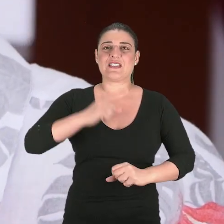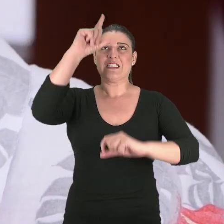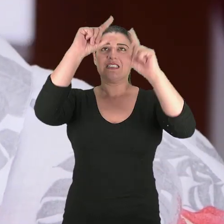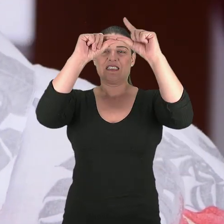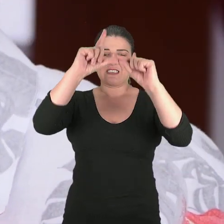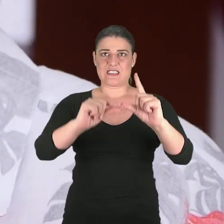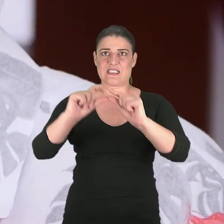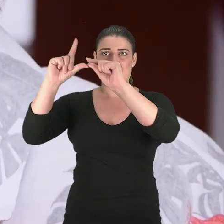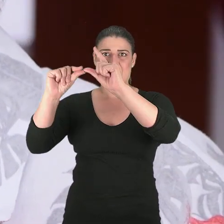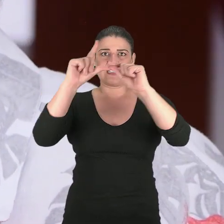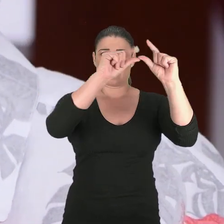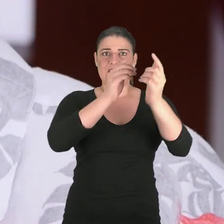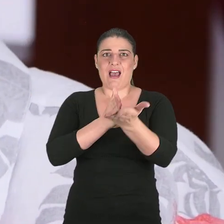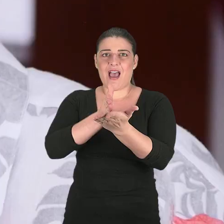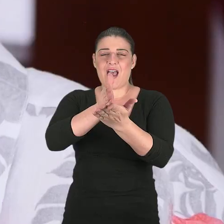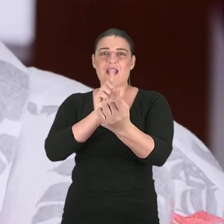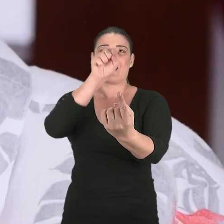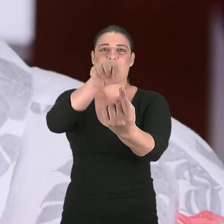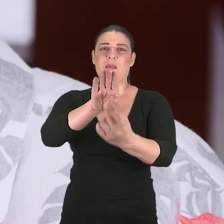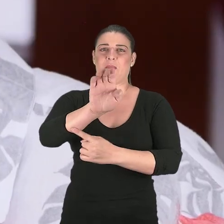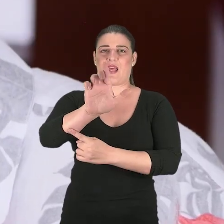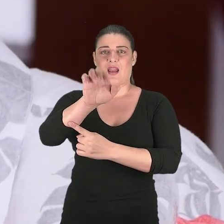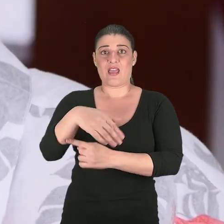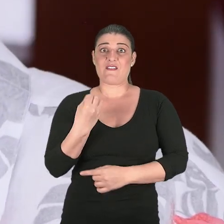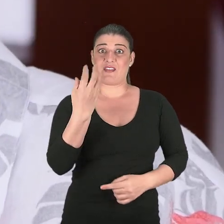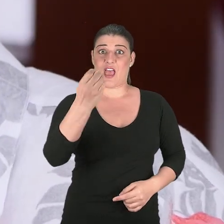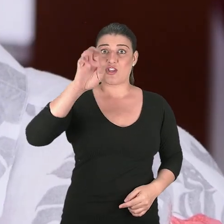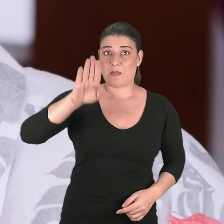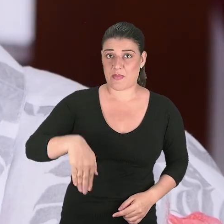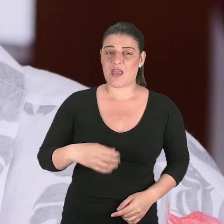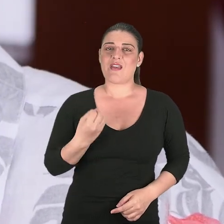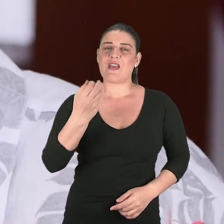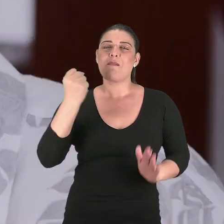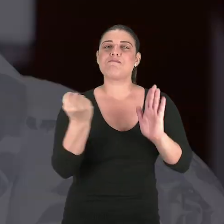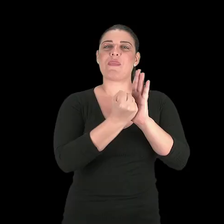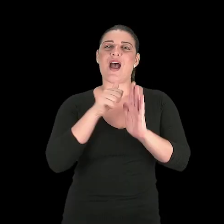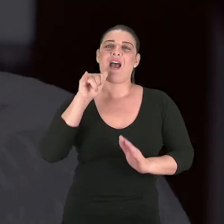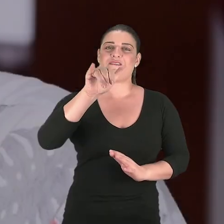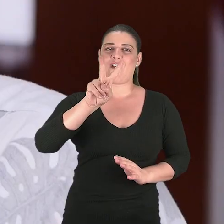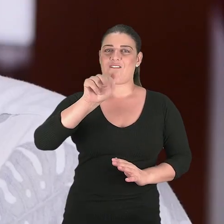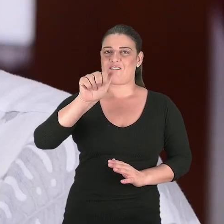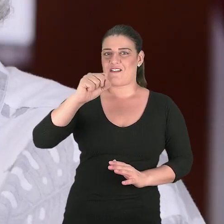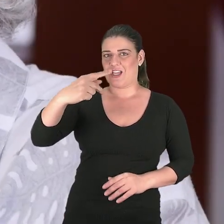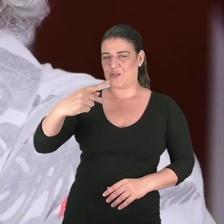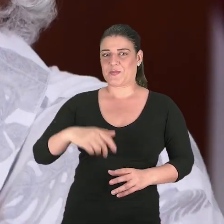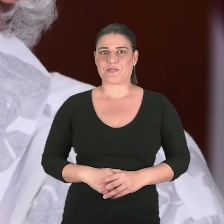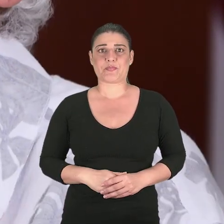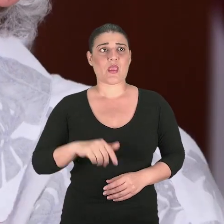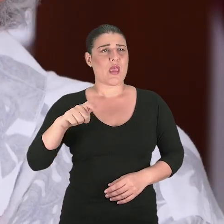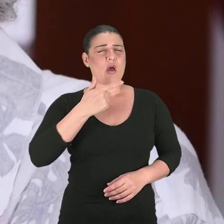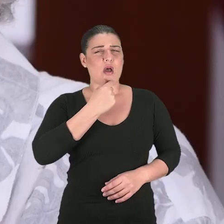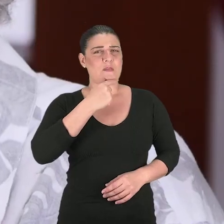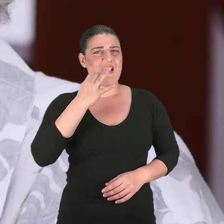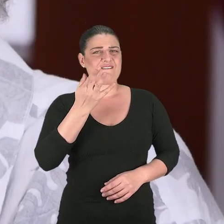do Sul, indicando o caminho de Belém. Viaje bem, viaje VASP. O Flávio Cavalcante leu o poema